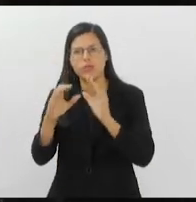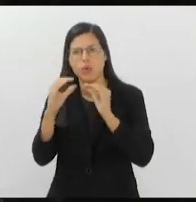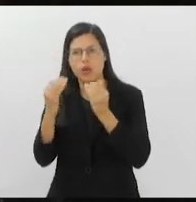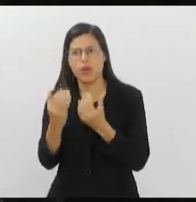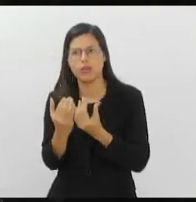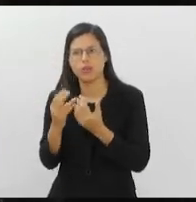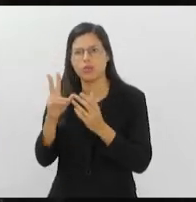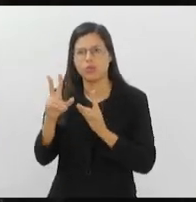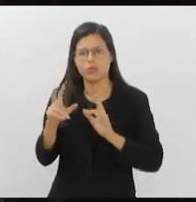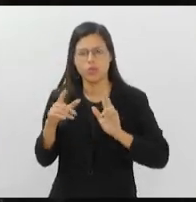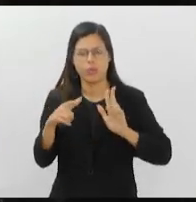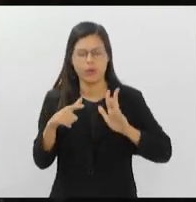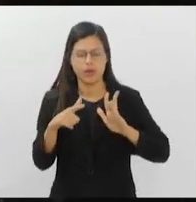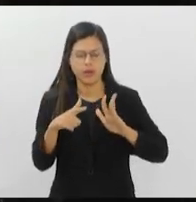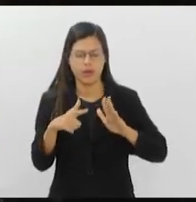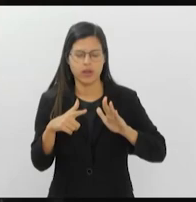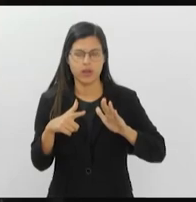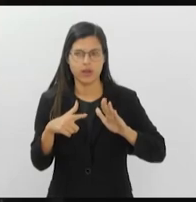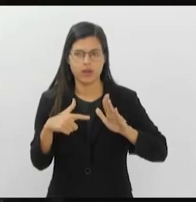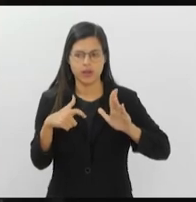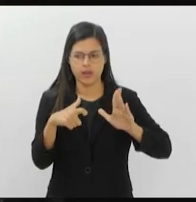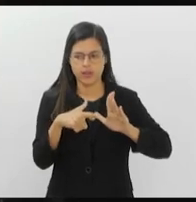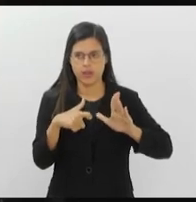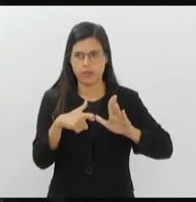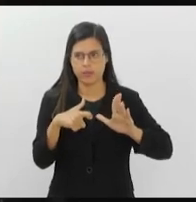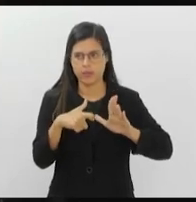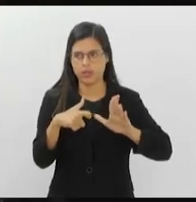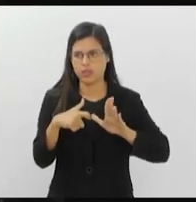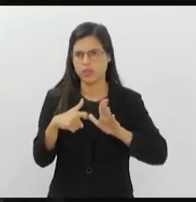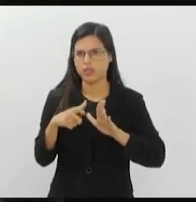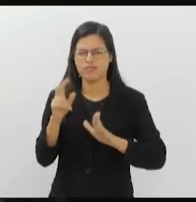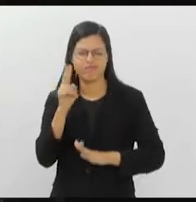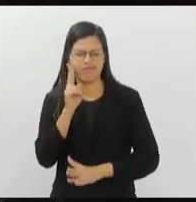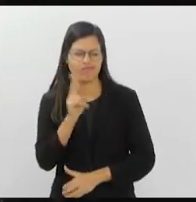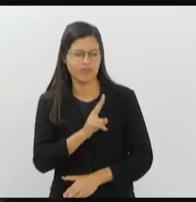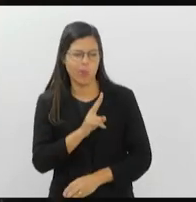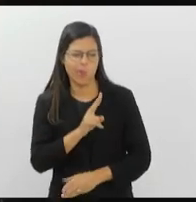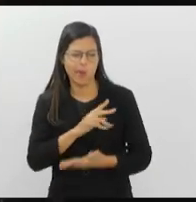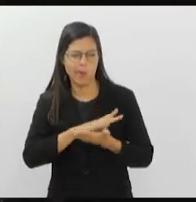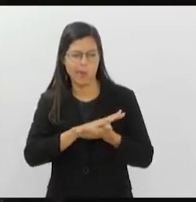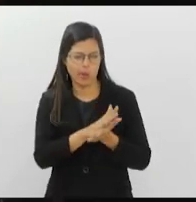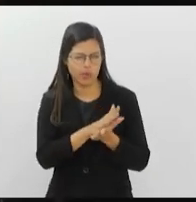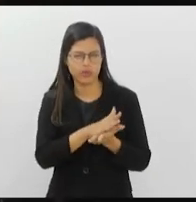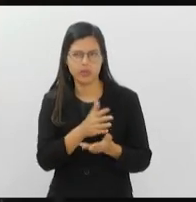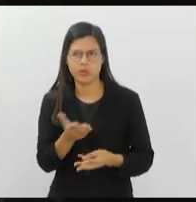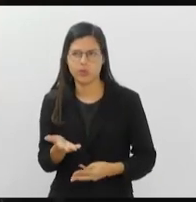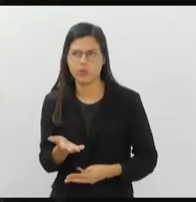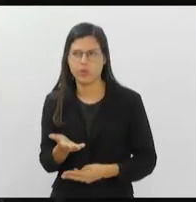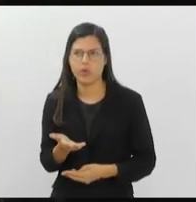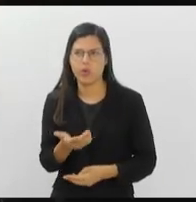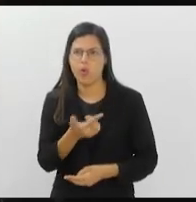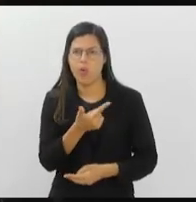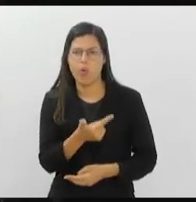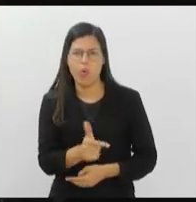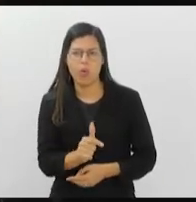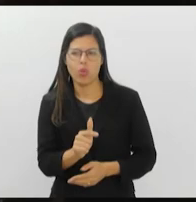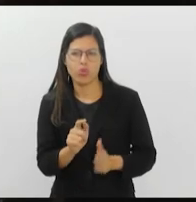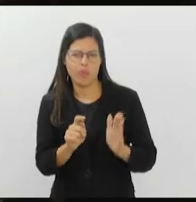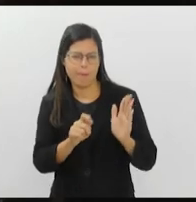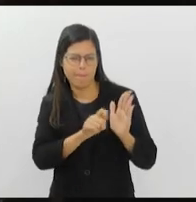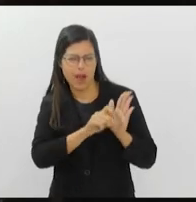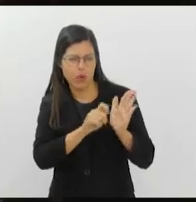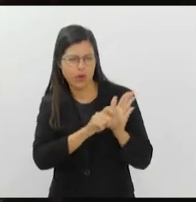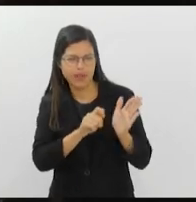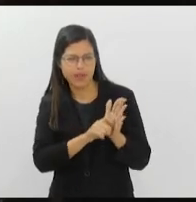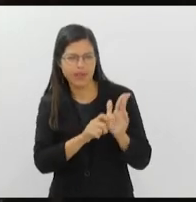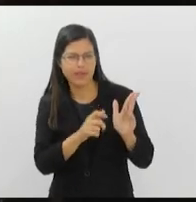e eu olhei para ele e fiz um olhar preconceituoso naquele momento. Né? Falei assim, mais um maconheiro querendo me falar que maconha